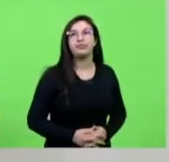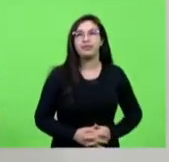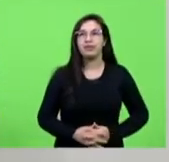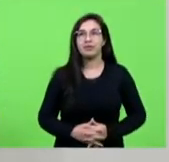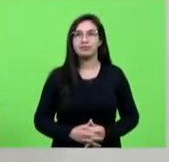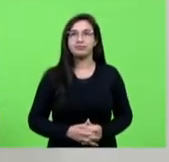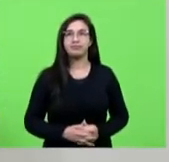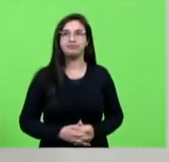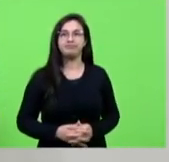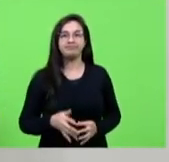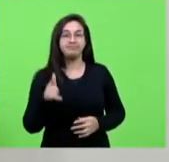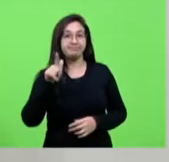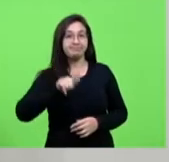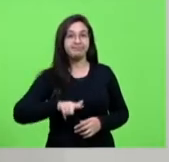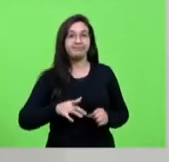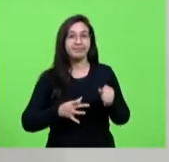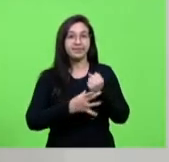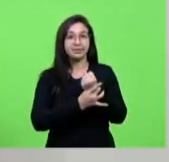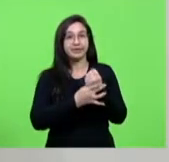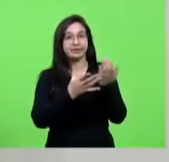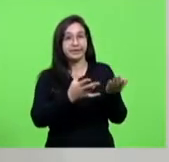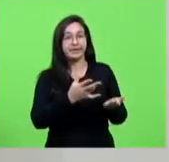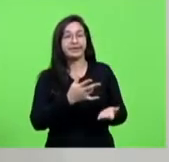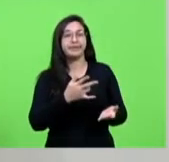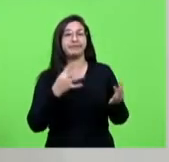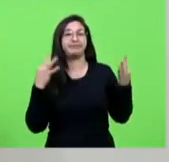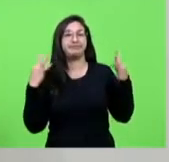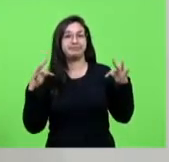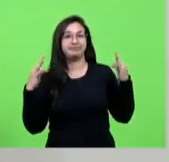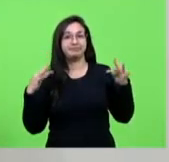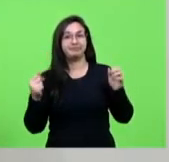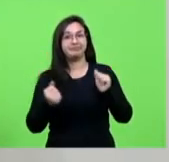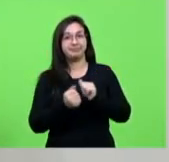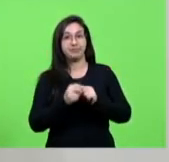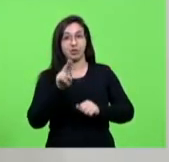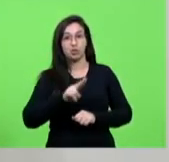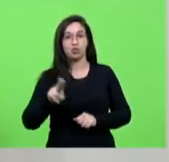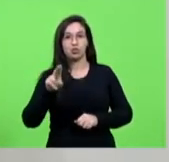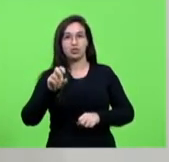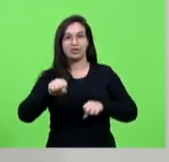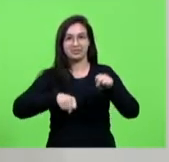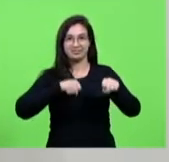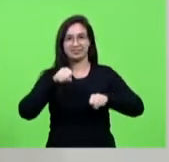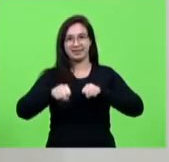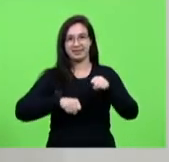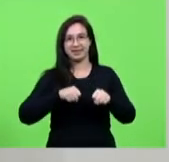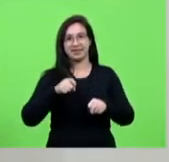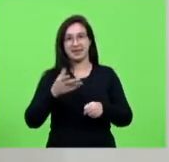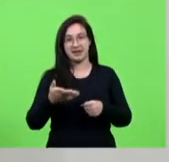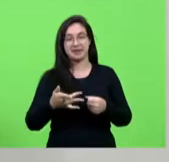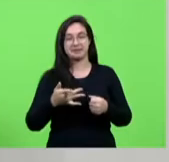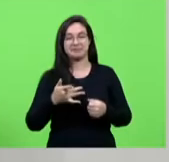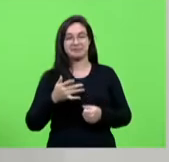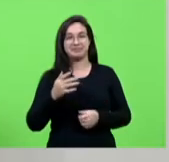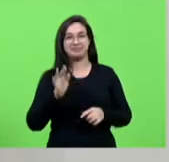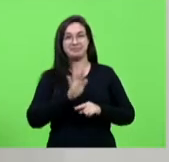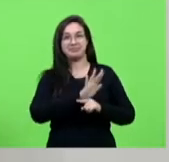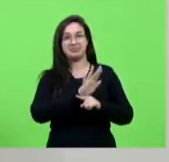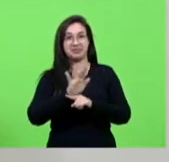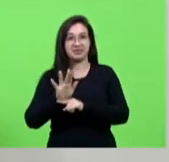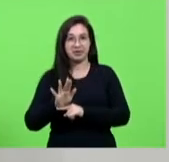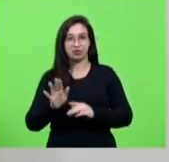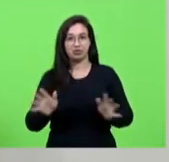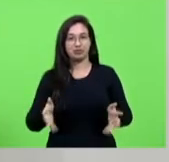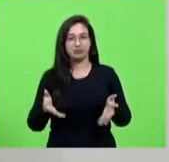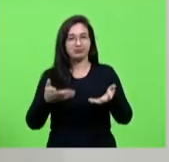segurança dos turistas através da bicicleta. É uma atividade essa que vem proporcionando o aquecimento da nossa